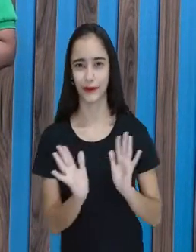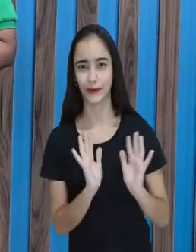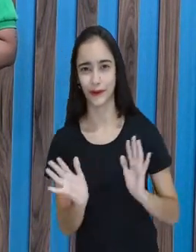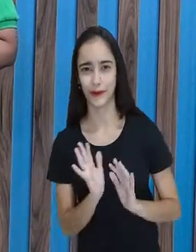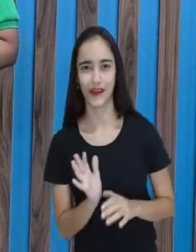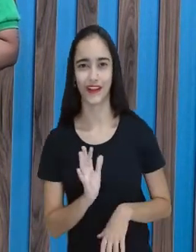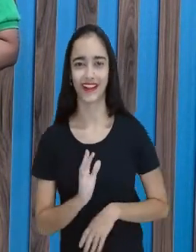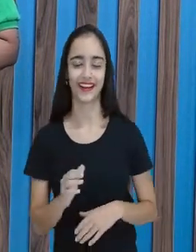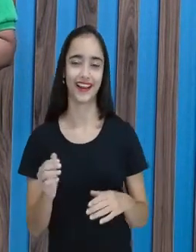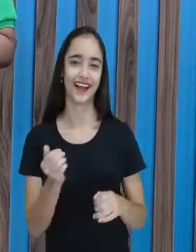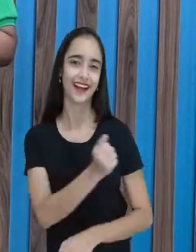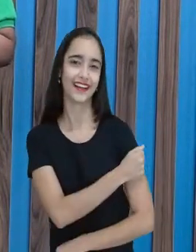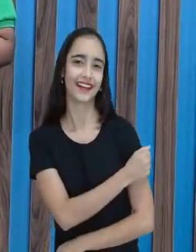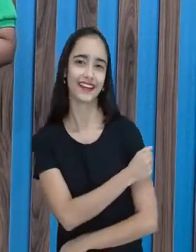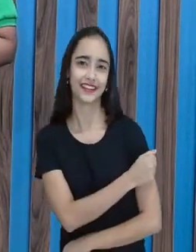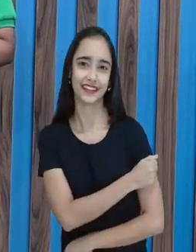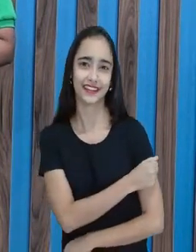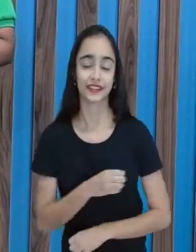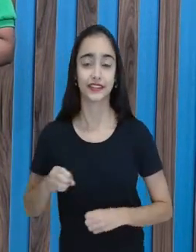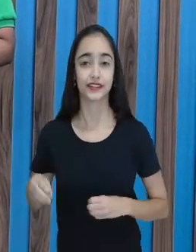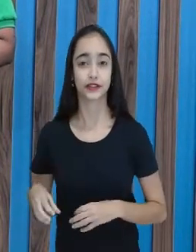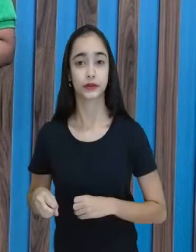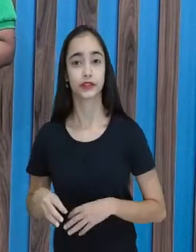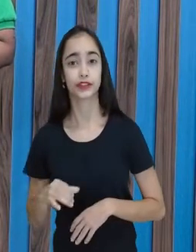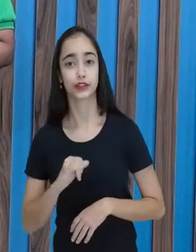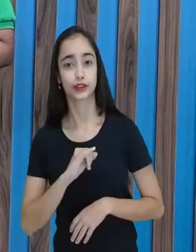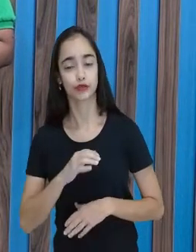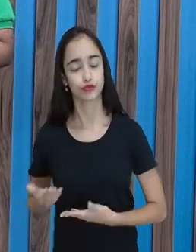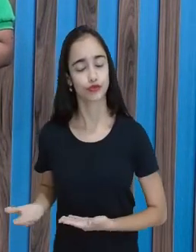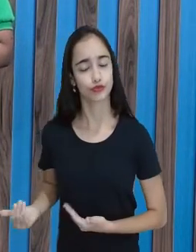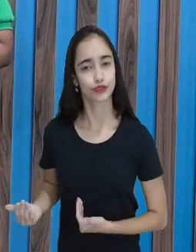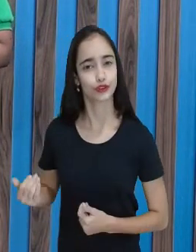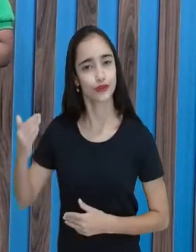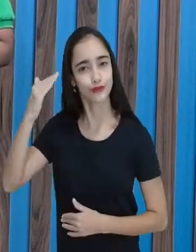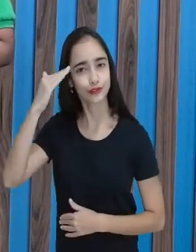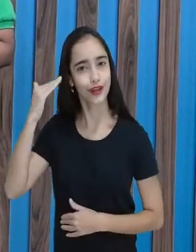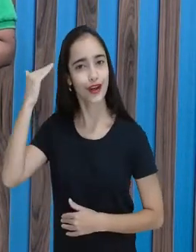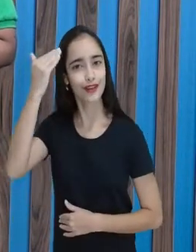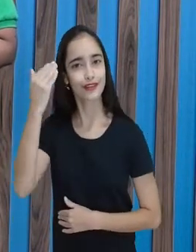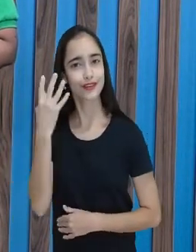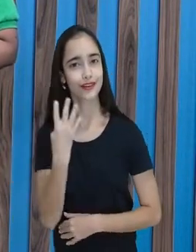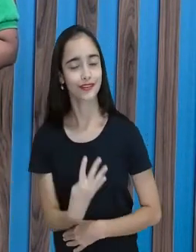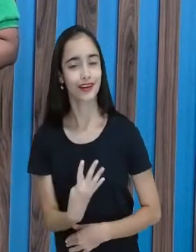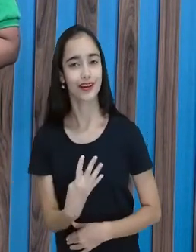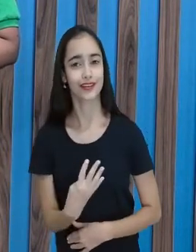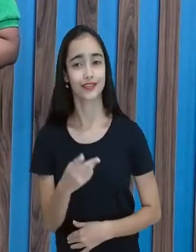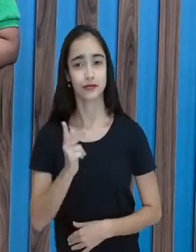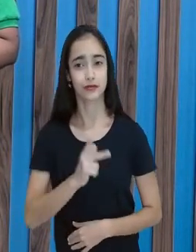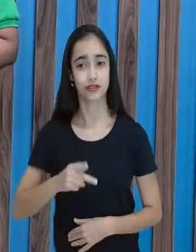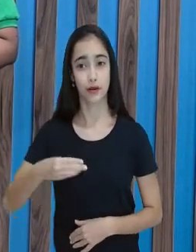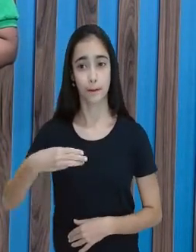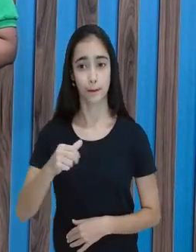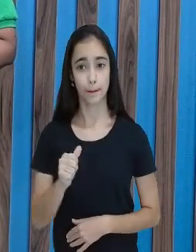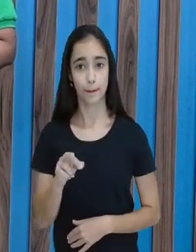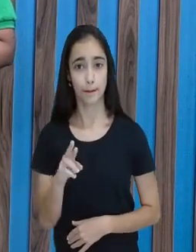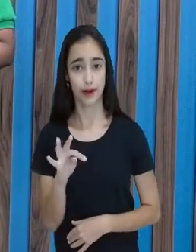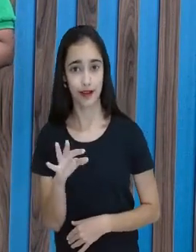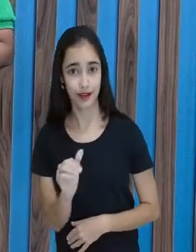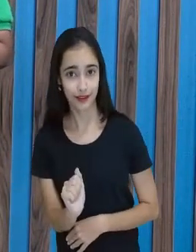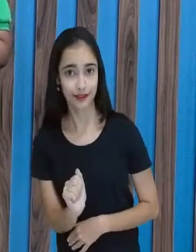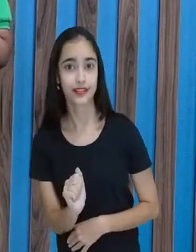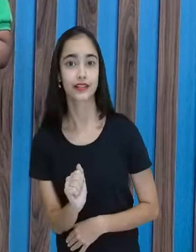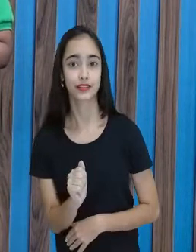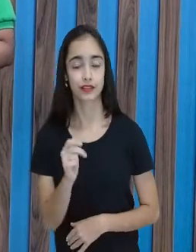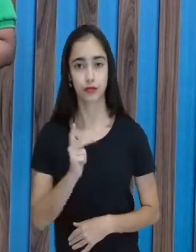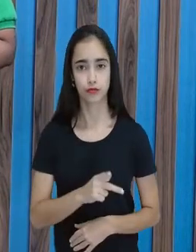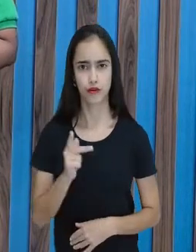queridos estudantes da Educação de Jovens e Adultos, módulo 4. Sou Marta Lopes, professora de matemática. E